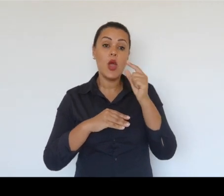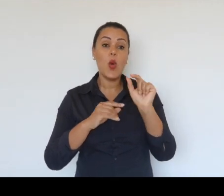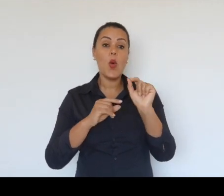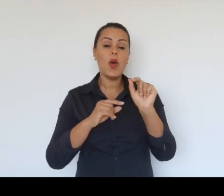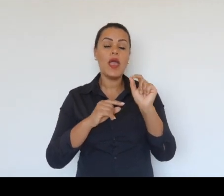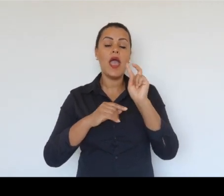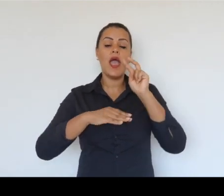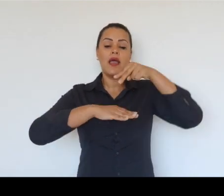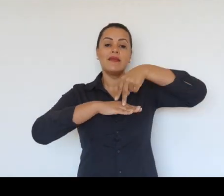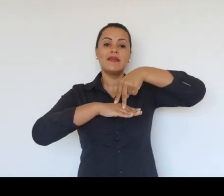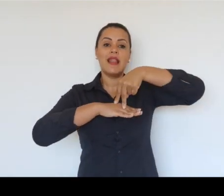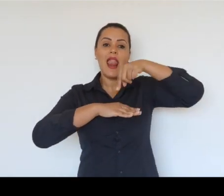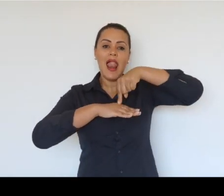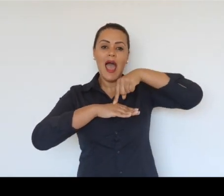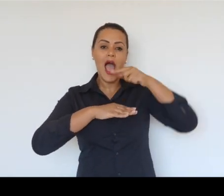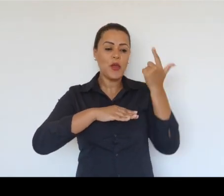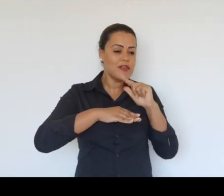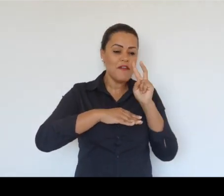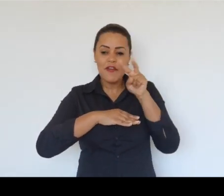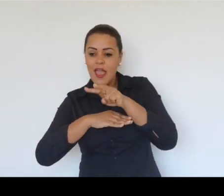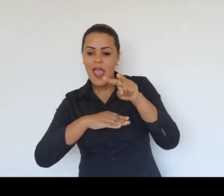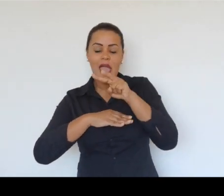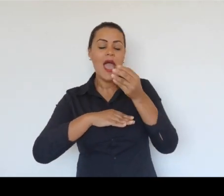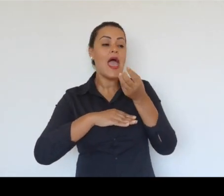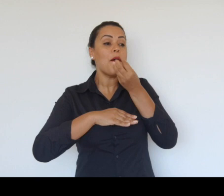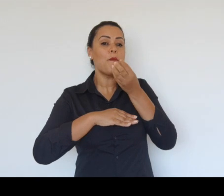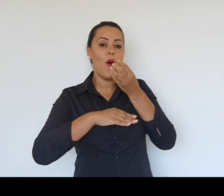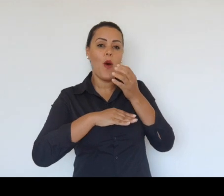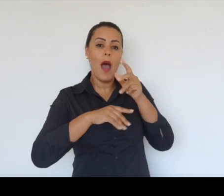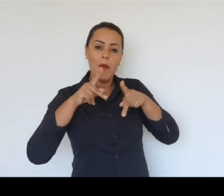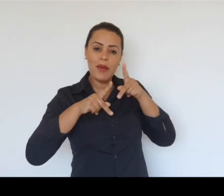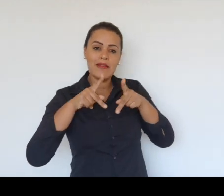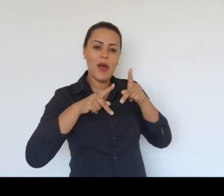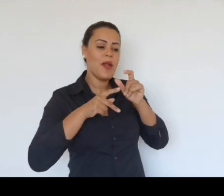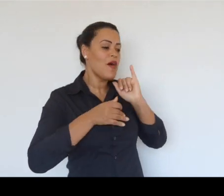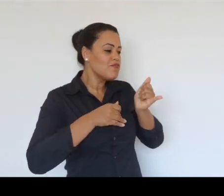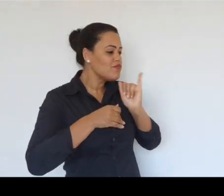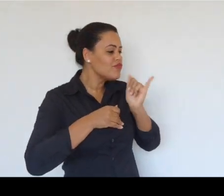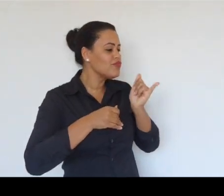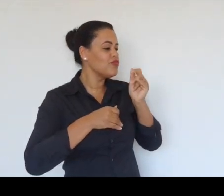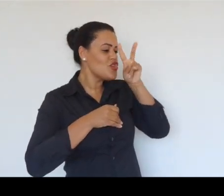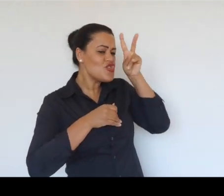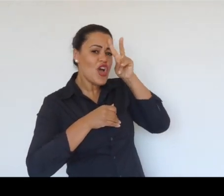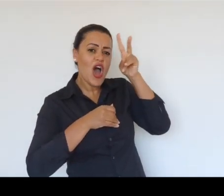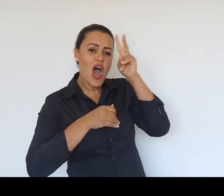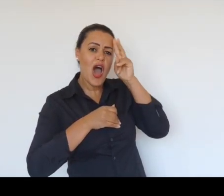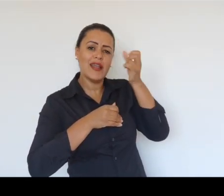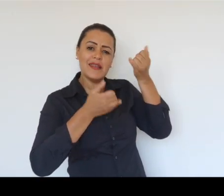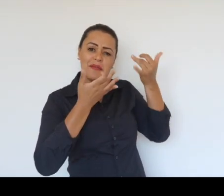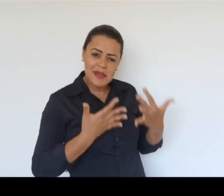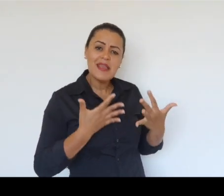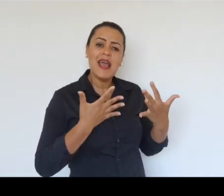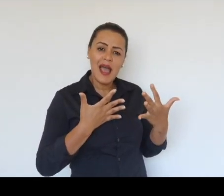fosse um bom ponto para contação de história, para referência em relação à paisagem. Que tipo de energia,